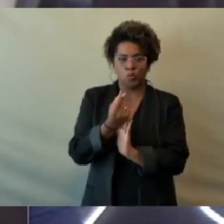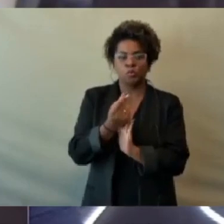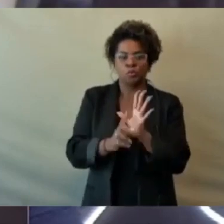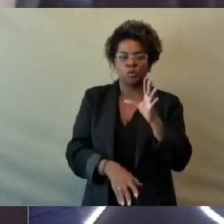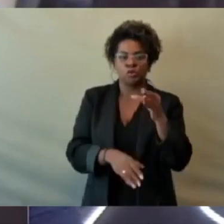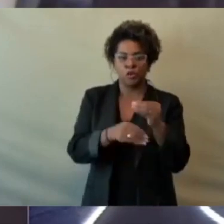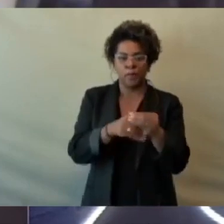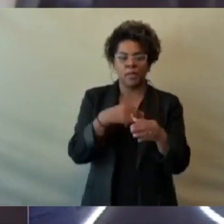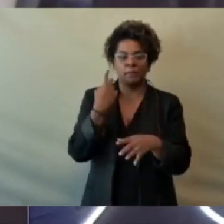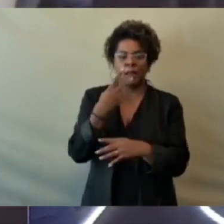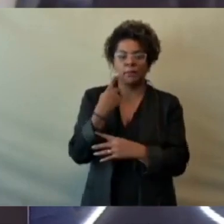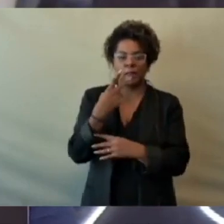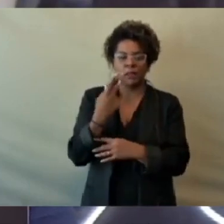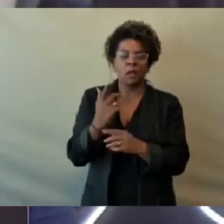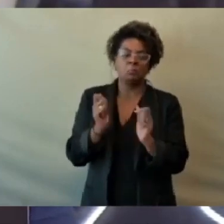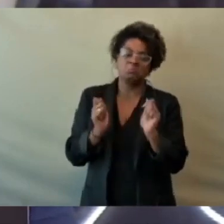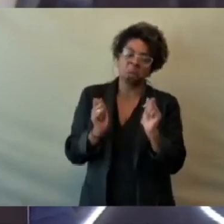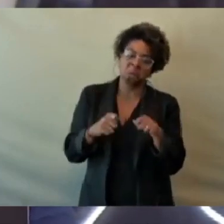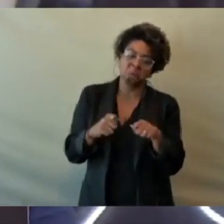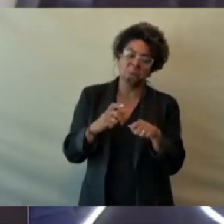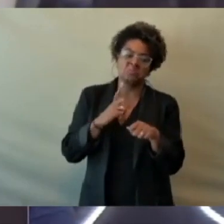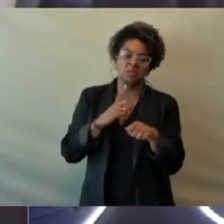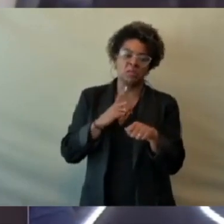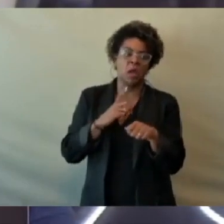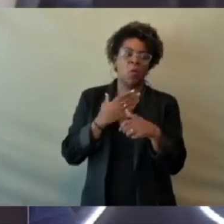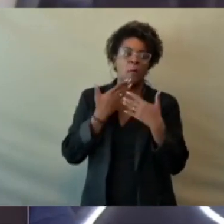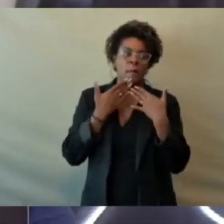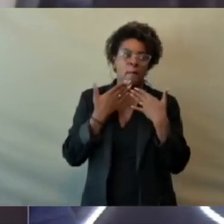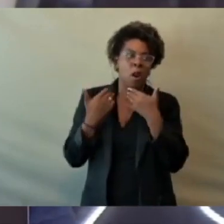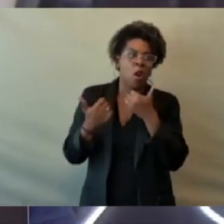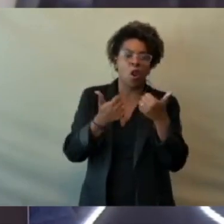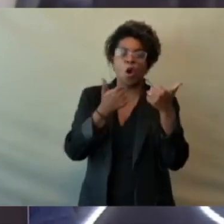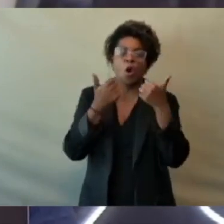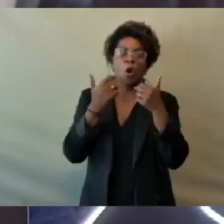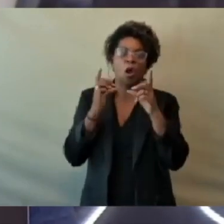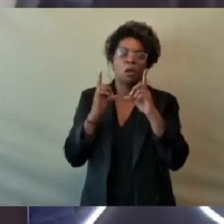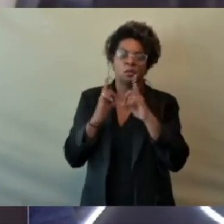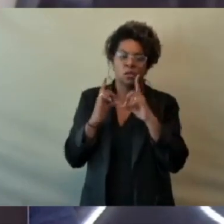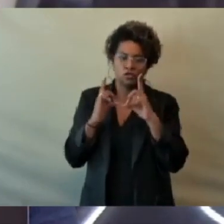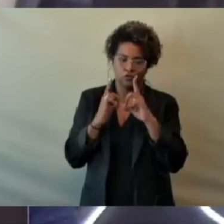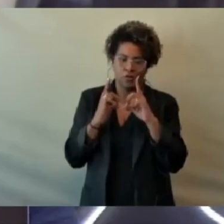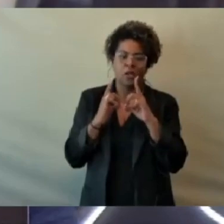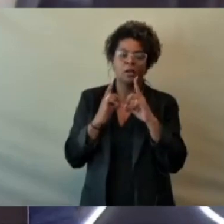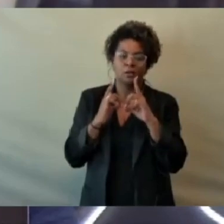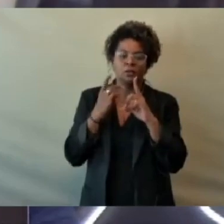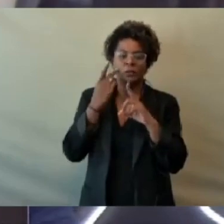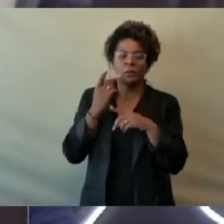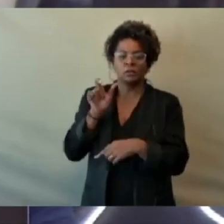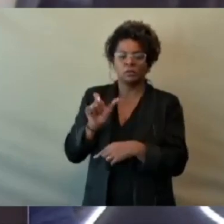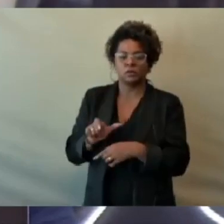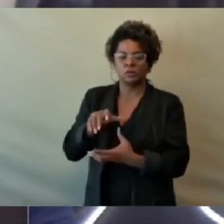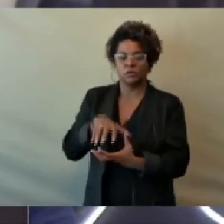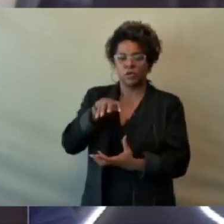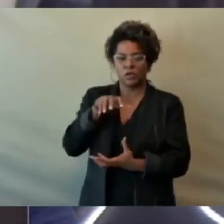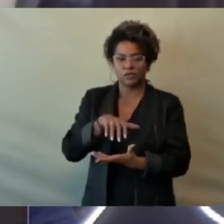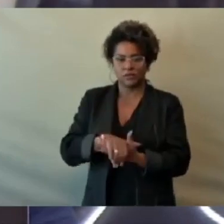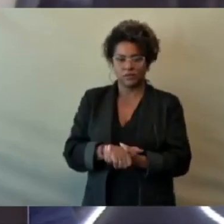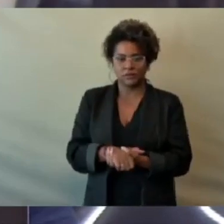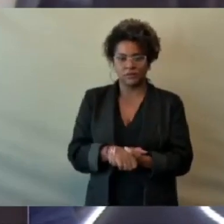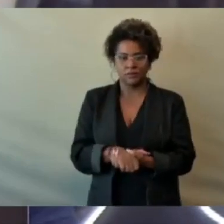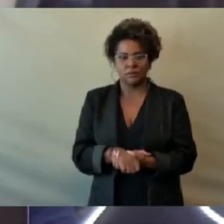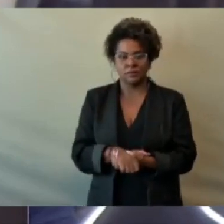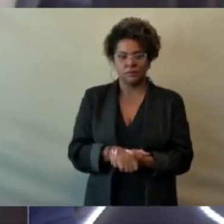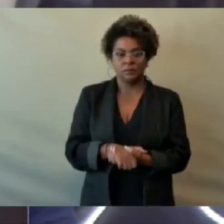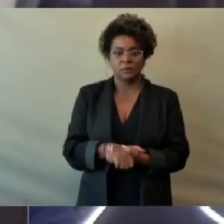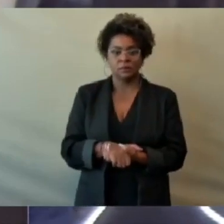atendimentos mais e melhor atendimento aí para os idosos a palavra volta para o pessoal